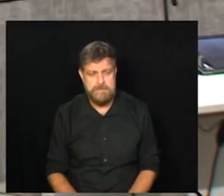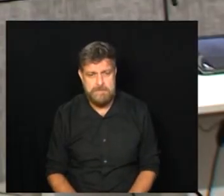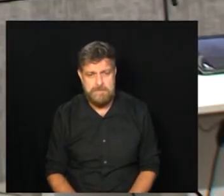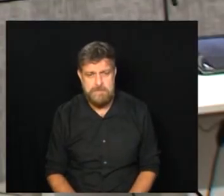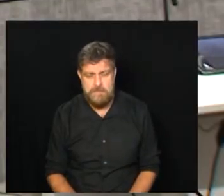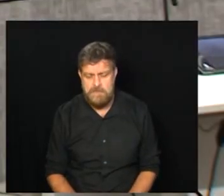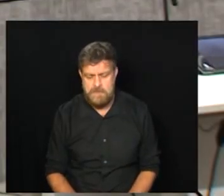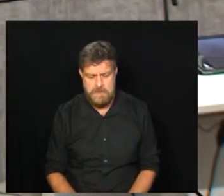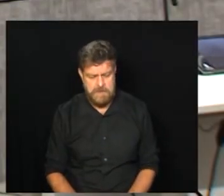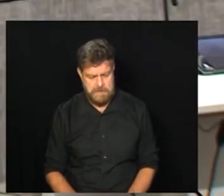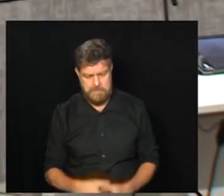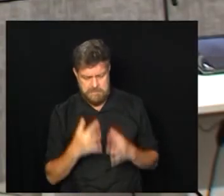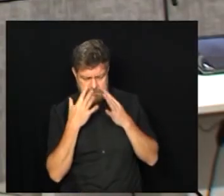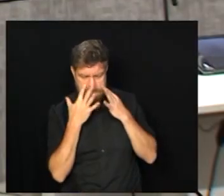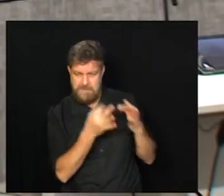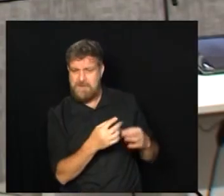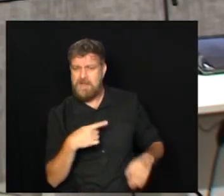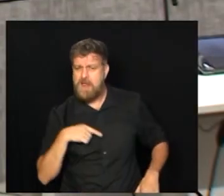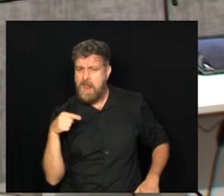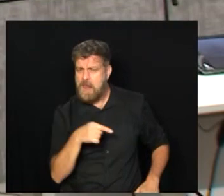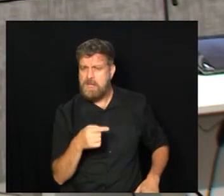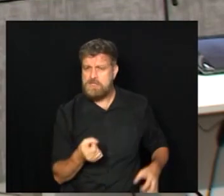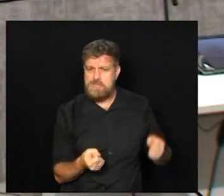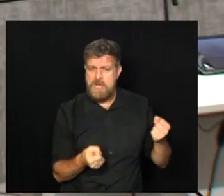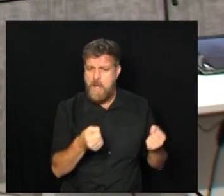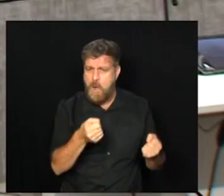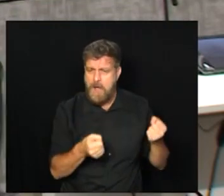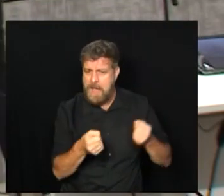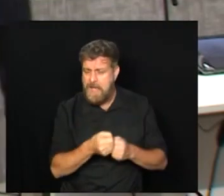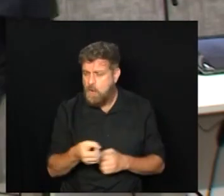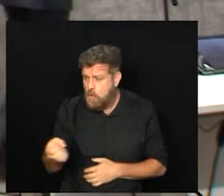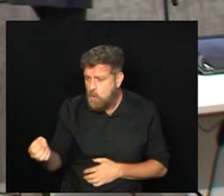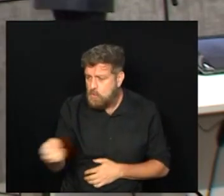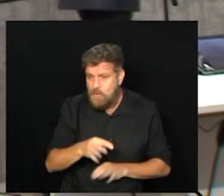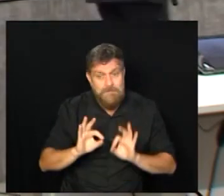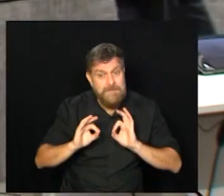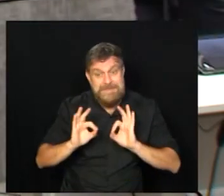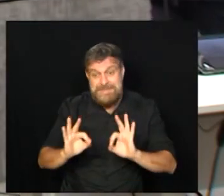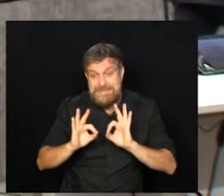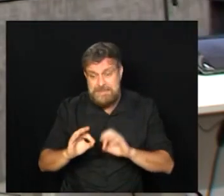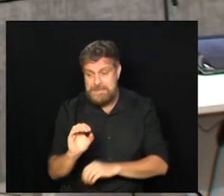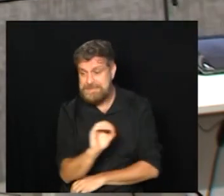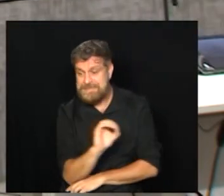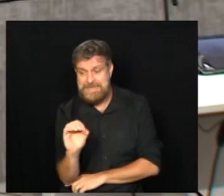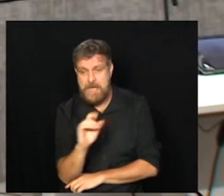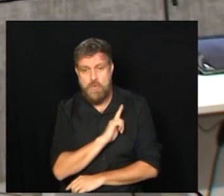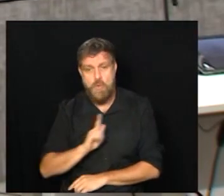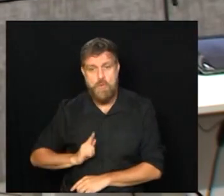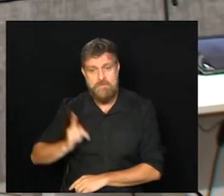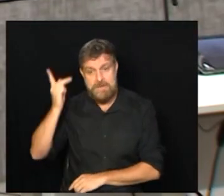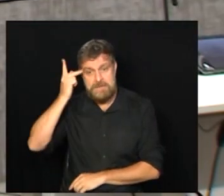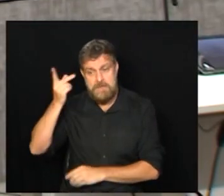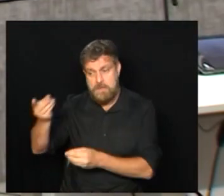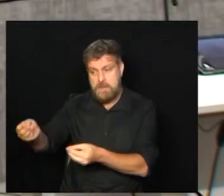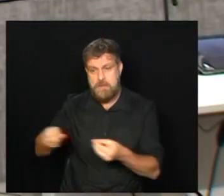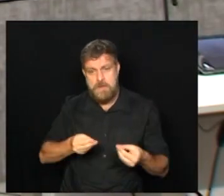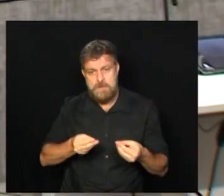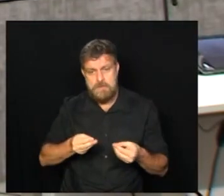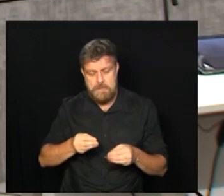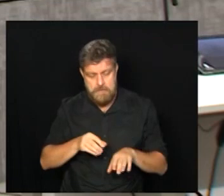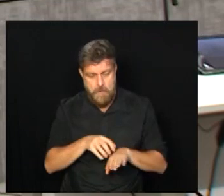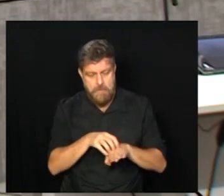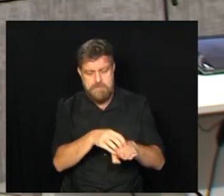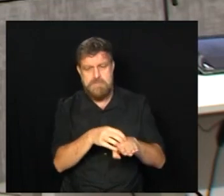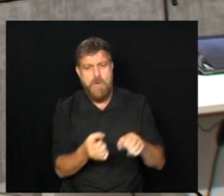O que me chamou muita atenção foi uma viatura Citroën que tem lá, nova, zerinha, que veio do governo do estado. Mas eu queria saber por